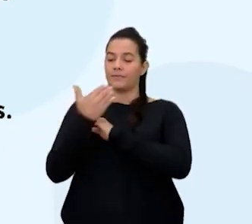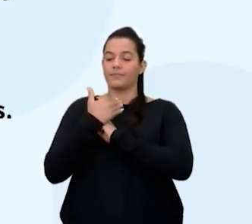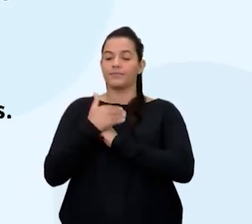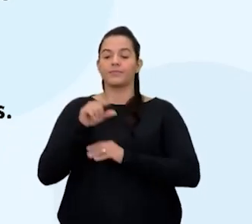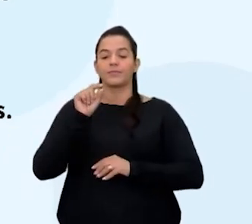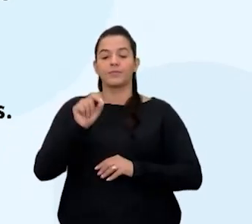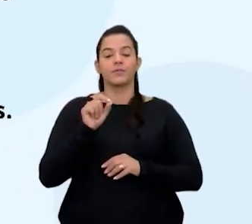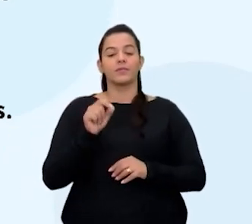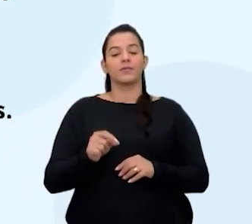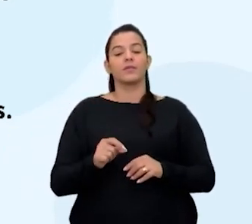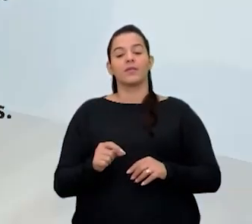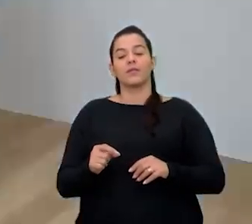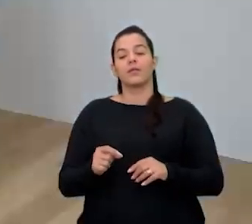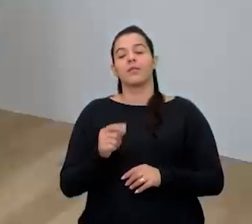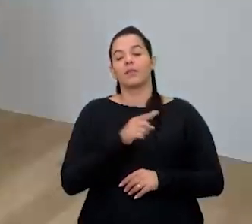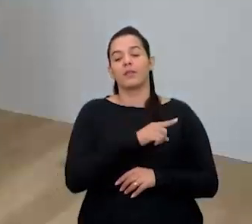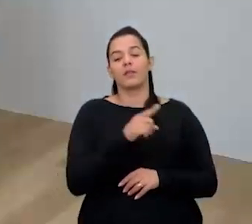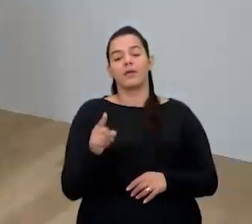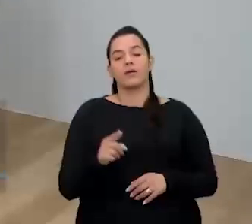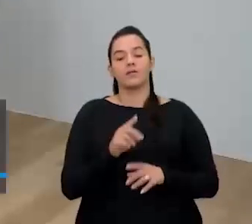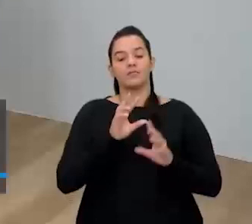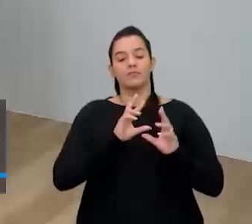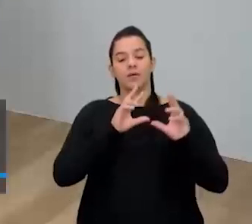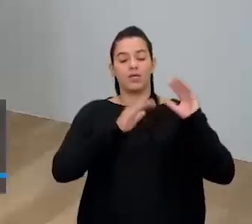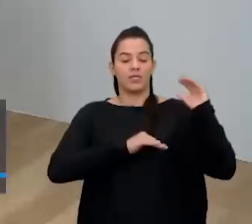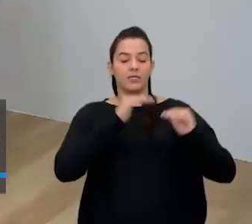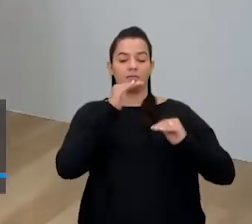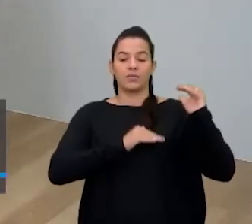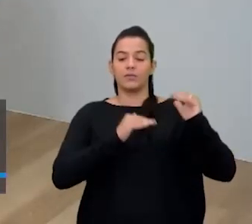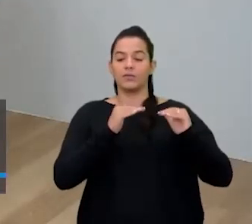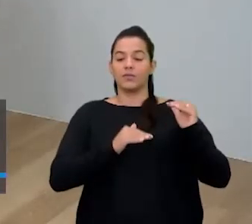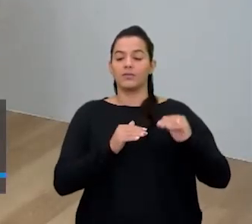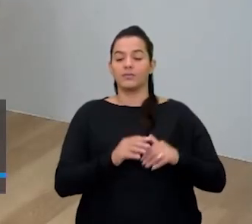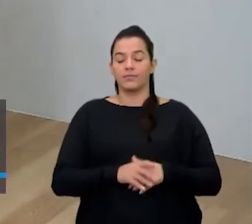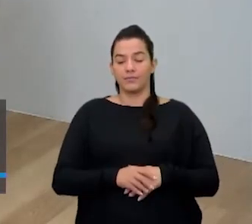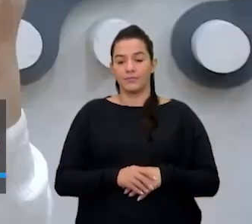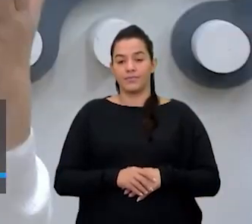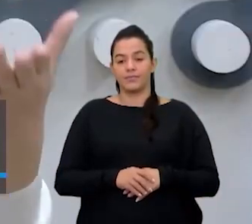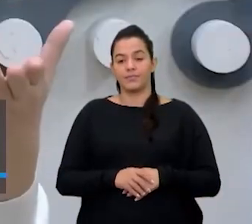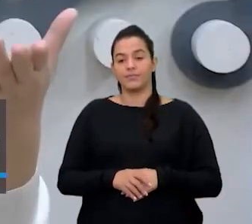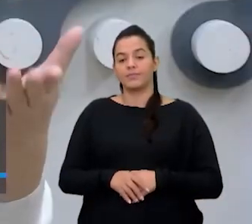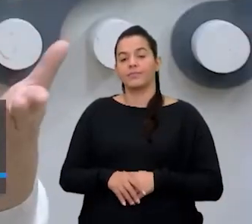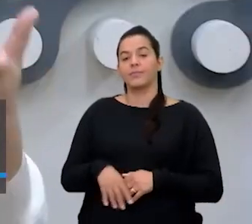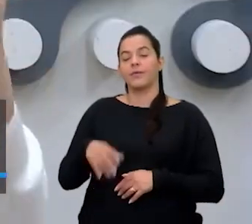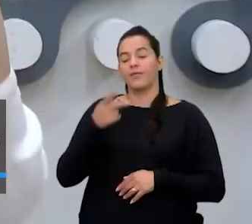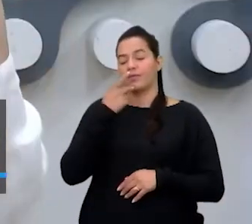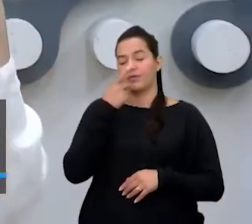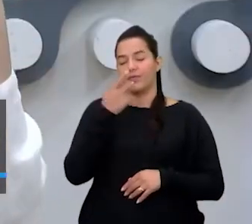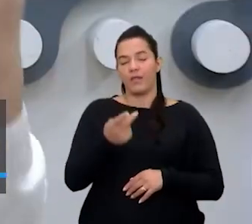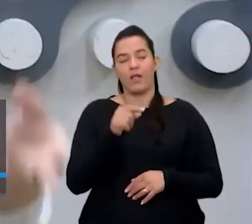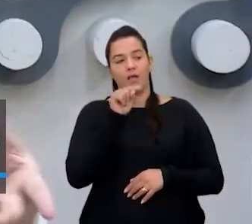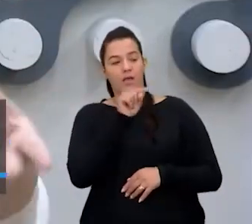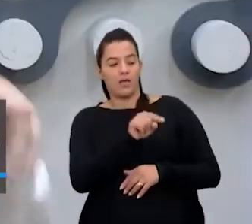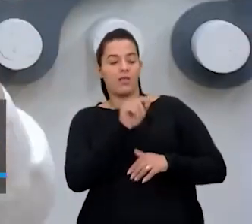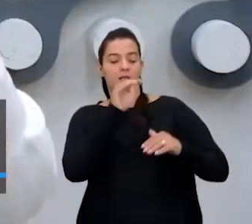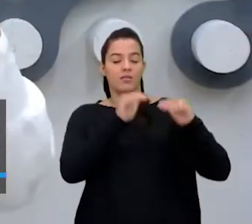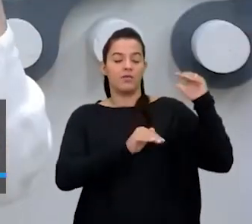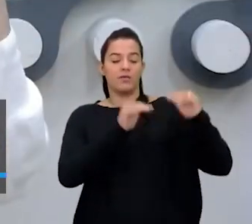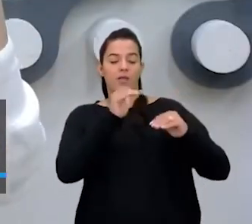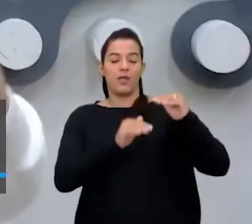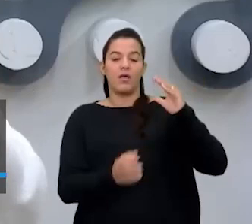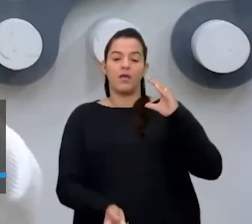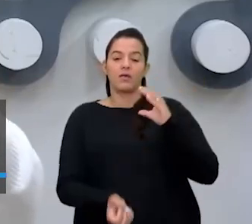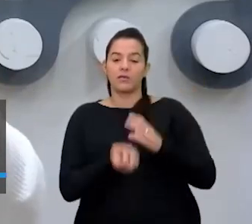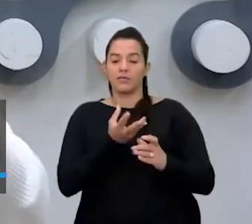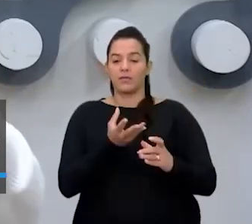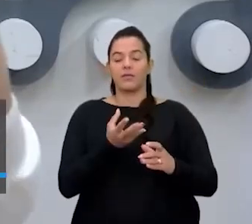é desnaturalizar a desigualdade? Significa dizer, olha só, a desigualdade não foi criada pela natureza, não